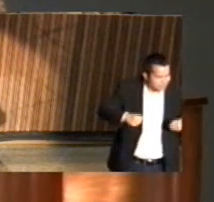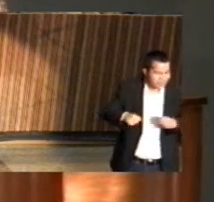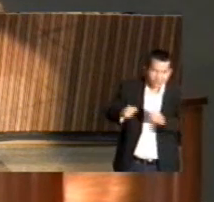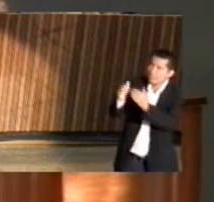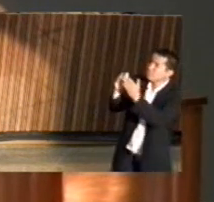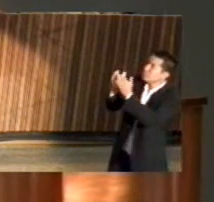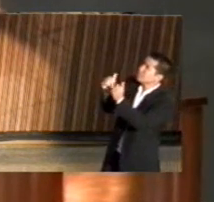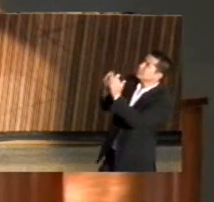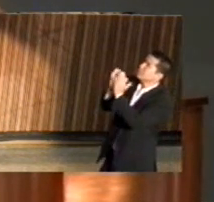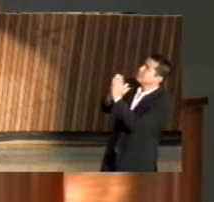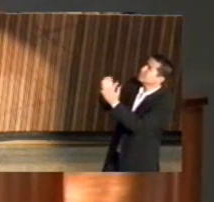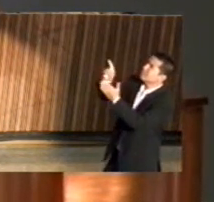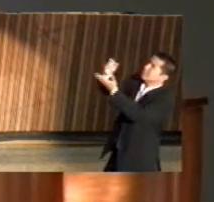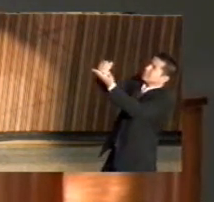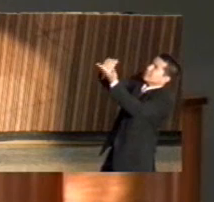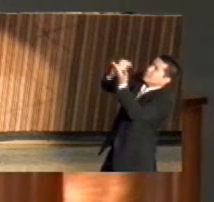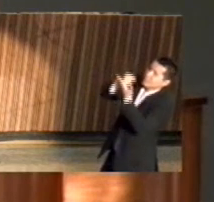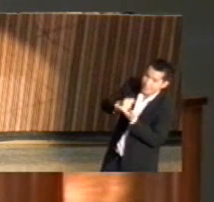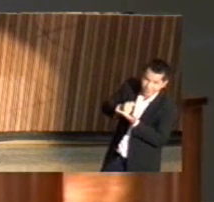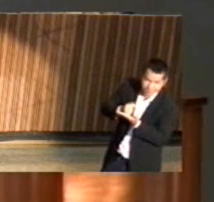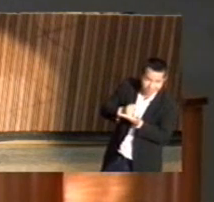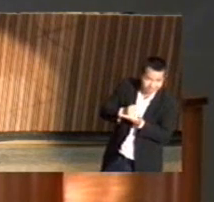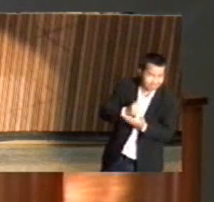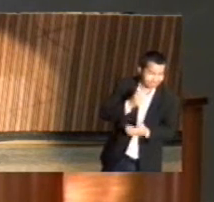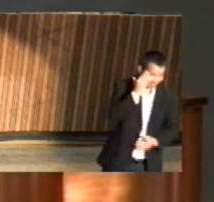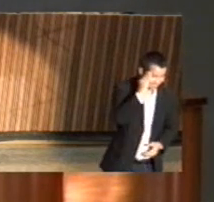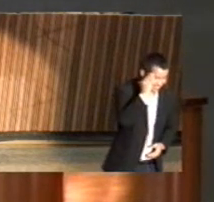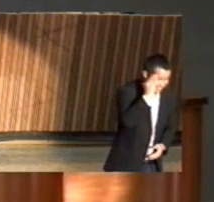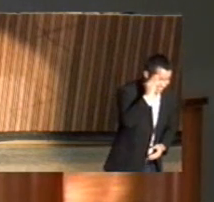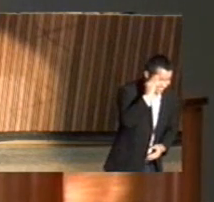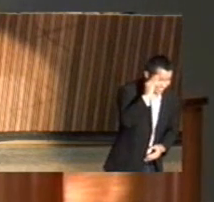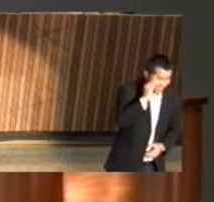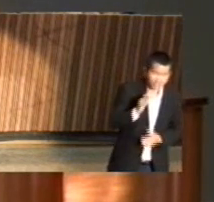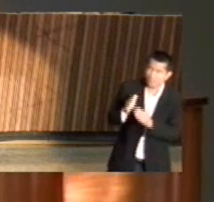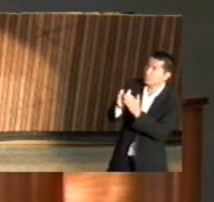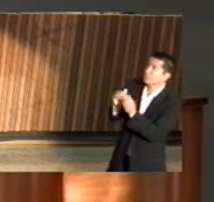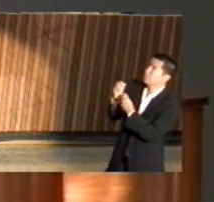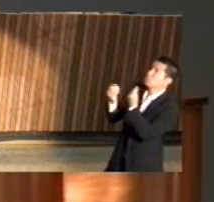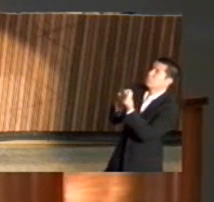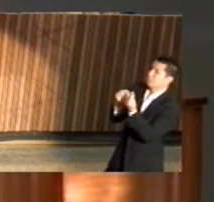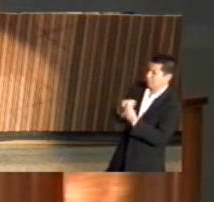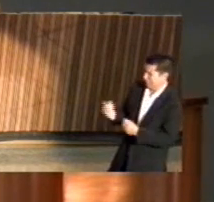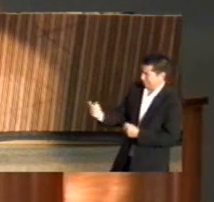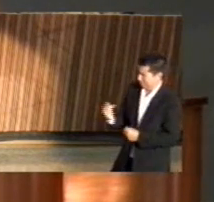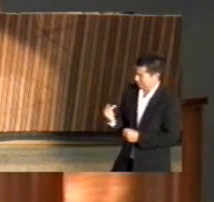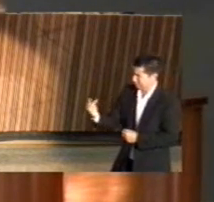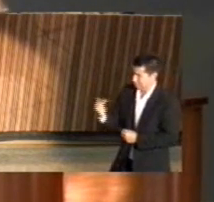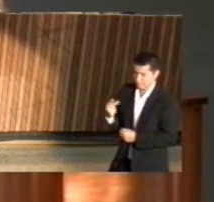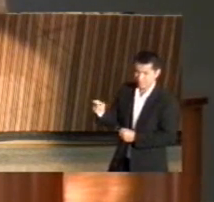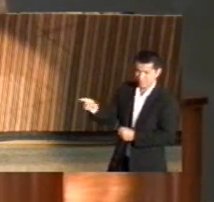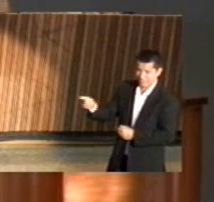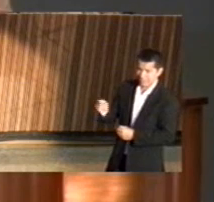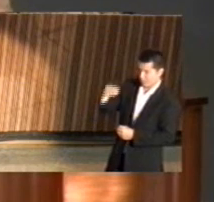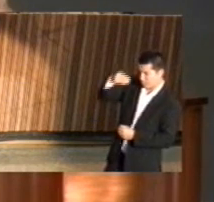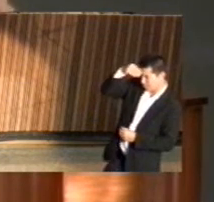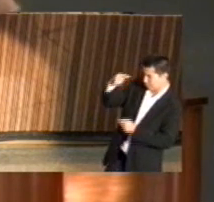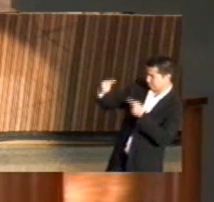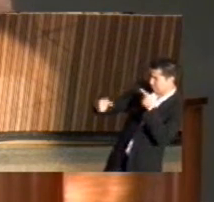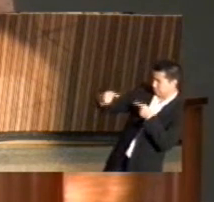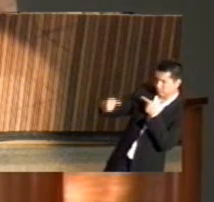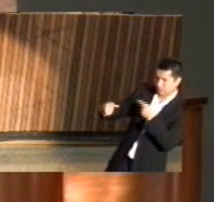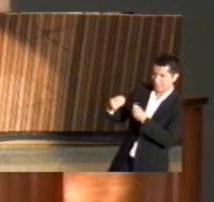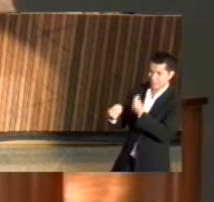são algumas das atitudes que nos permitem que sejamos vitoriosos quando o teste da nossa fé envolve